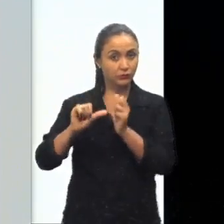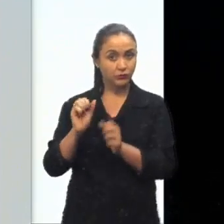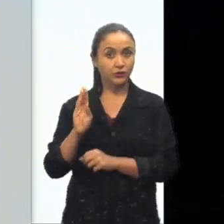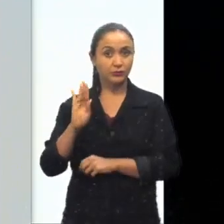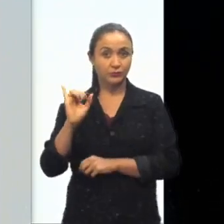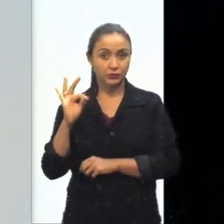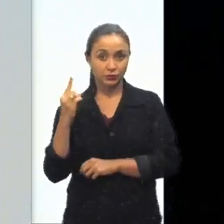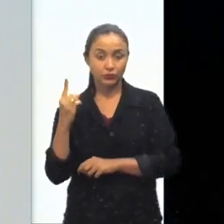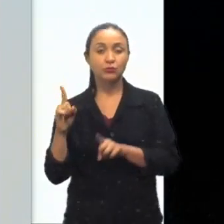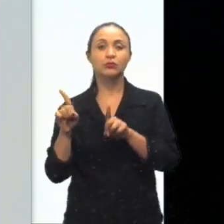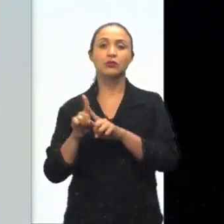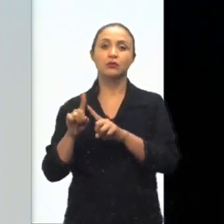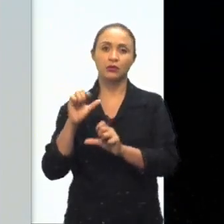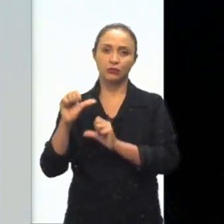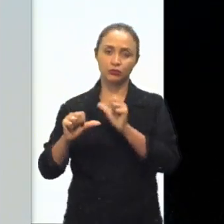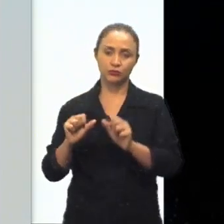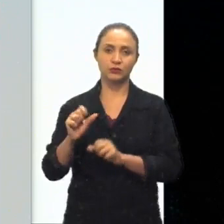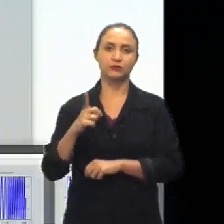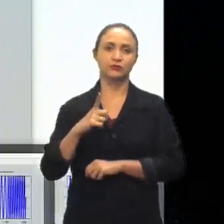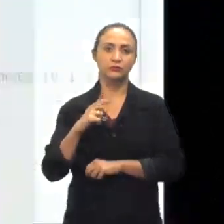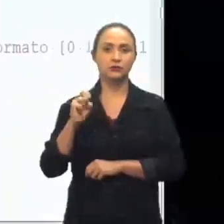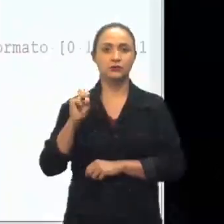a fase do sinal.